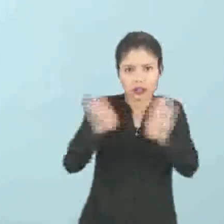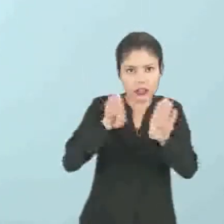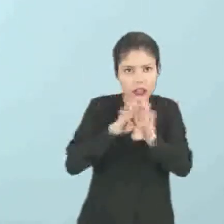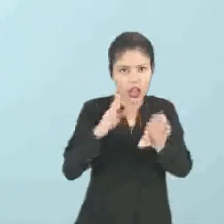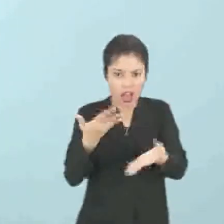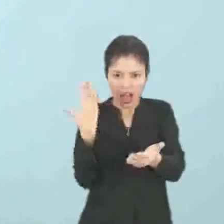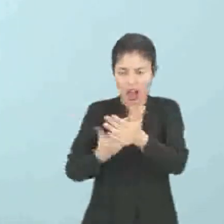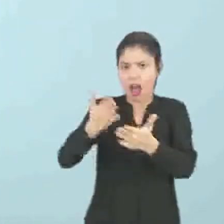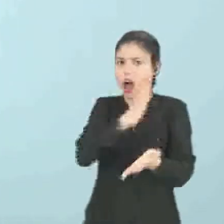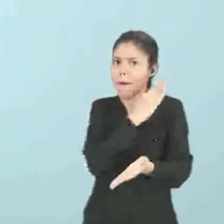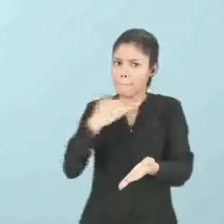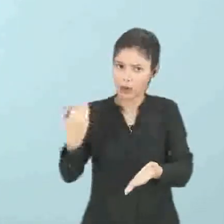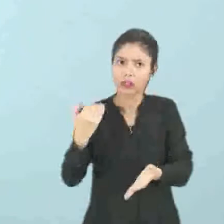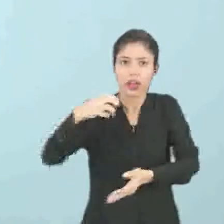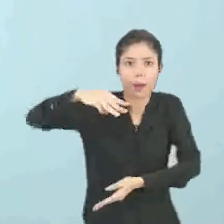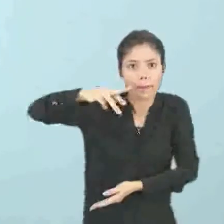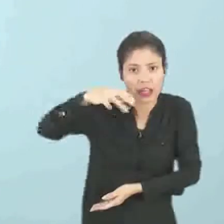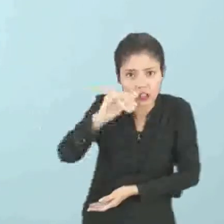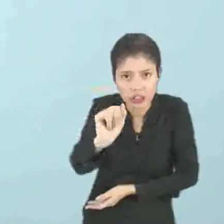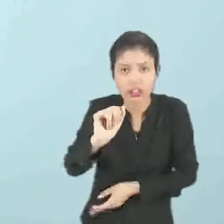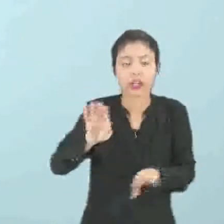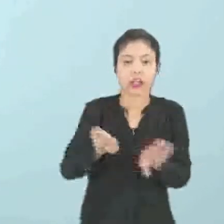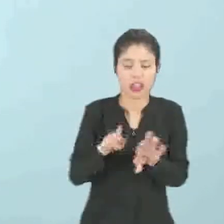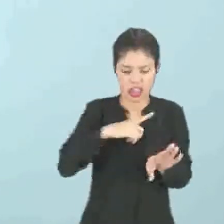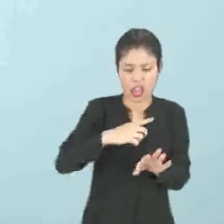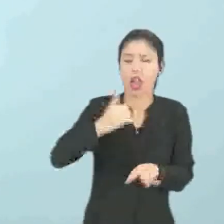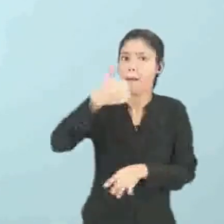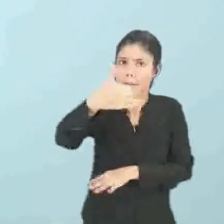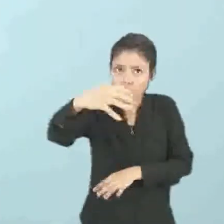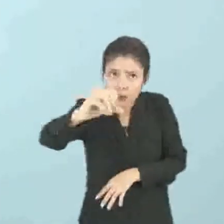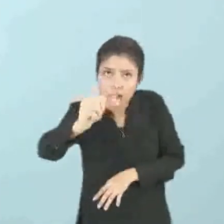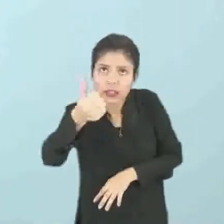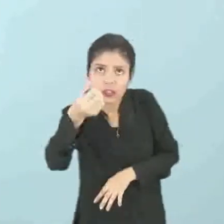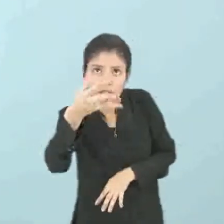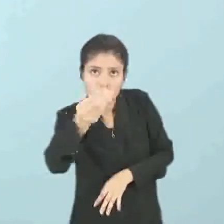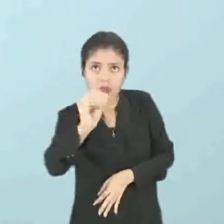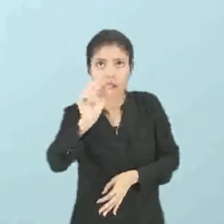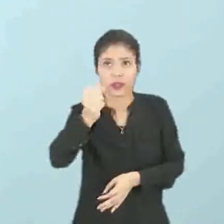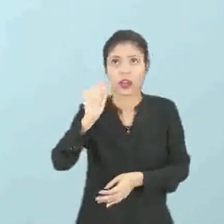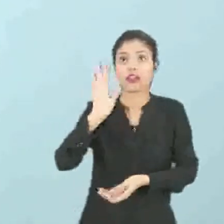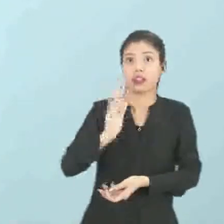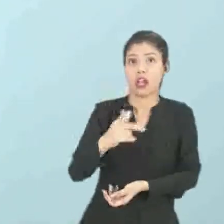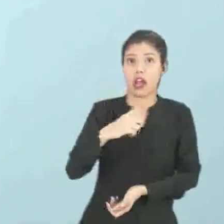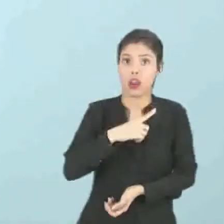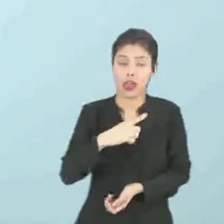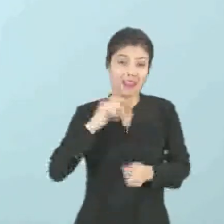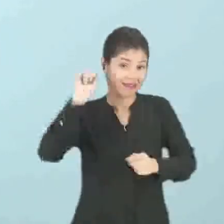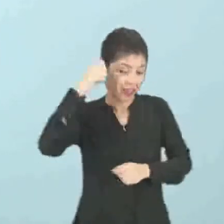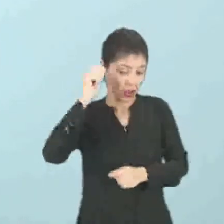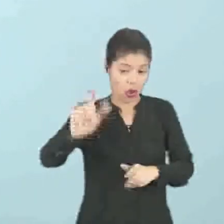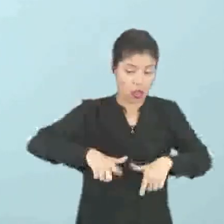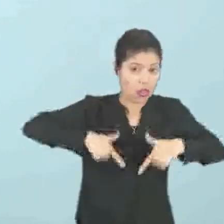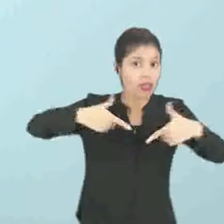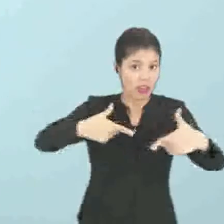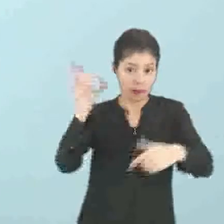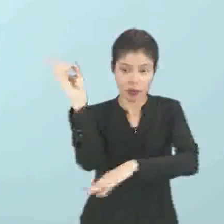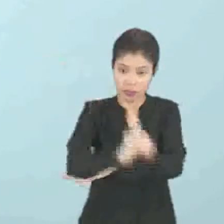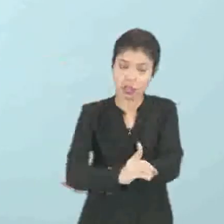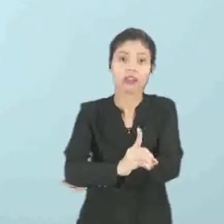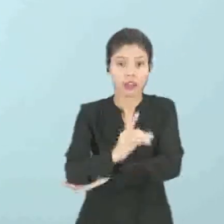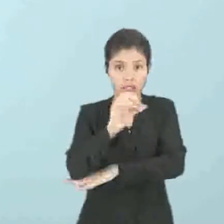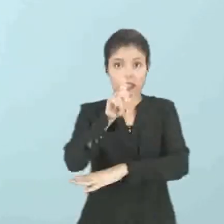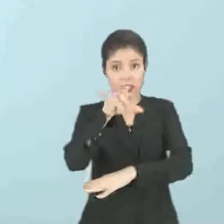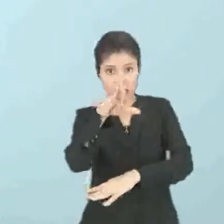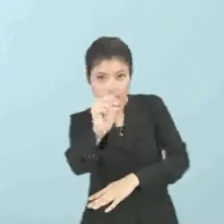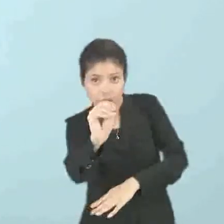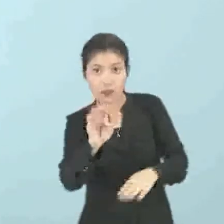a morte de Martin Luther King Jr. em 1968, que era um ativista negro que lutava pelos direitos civis dos